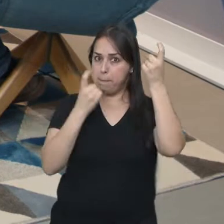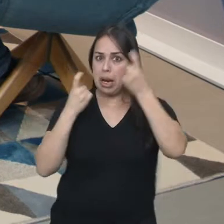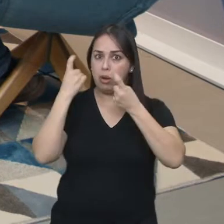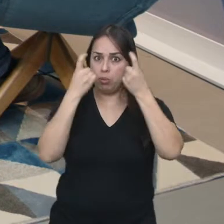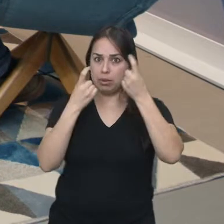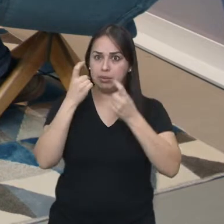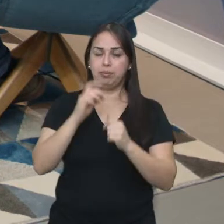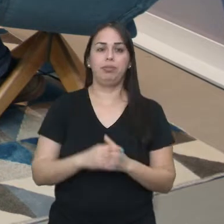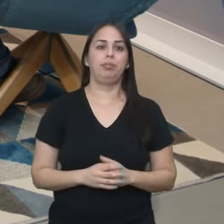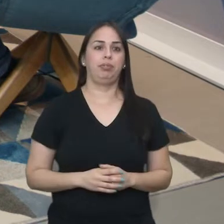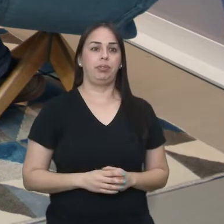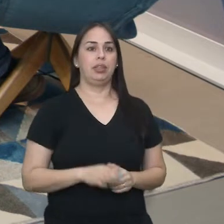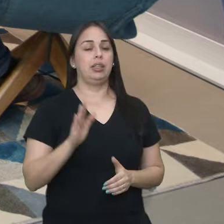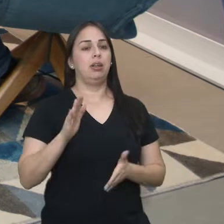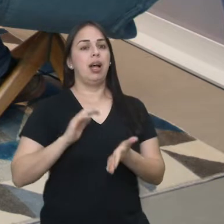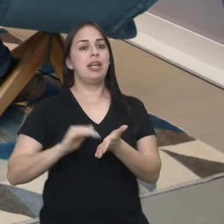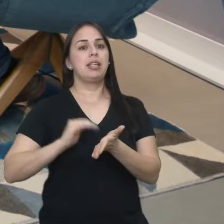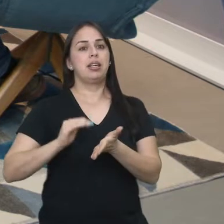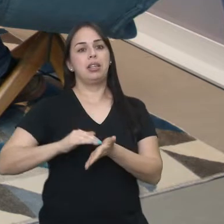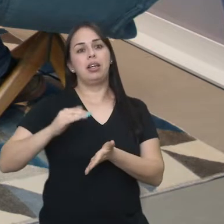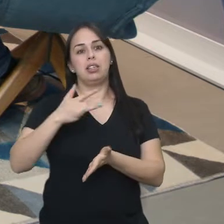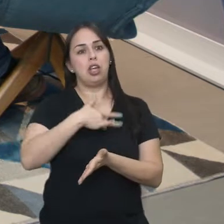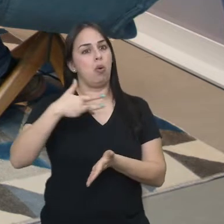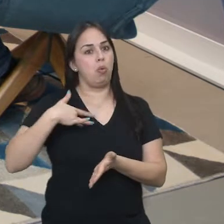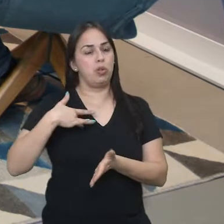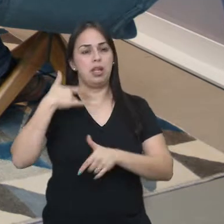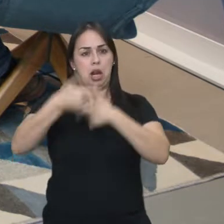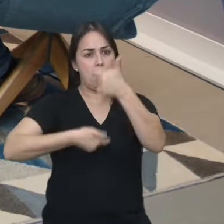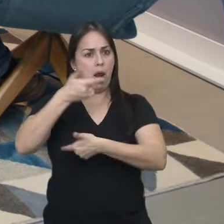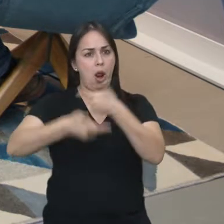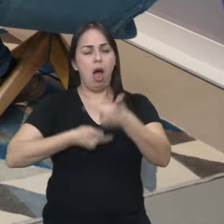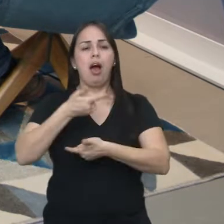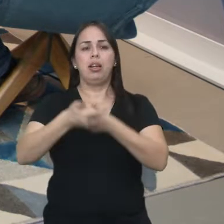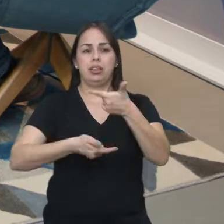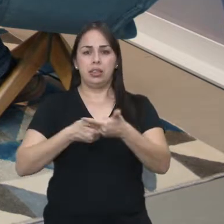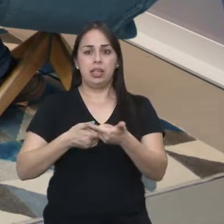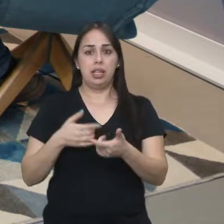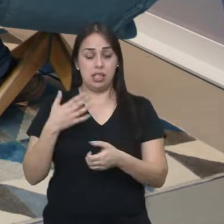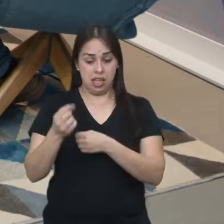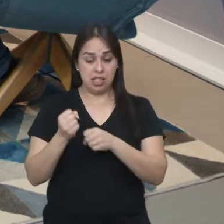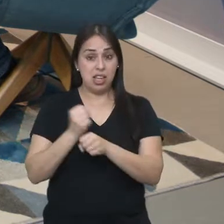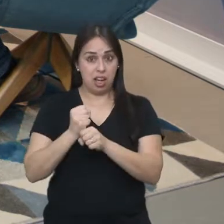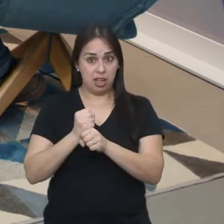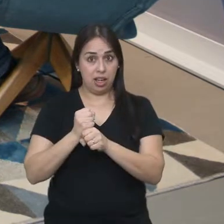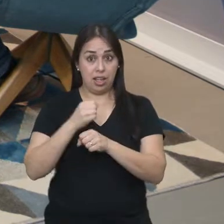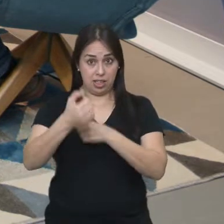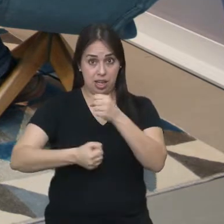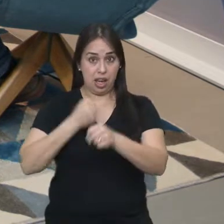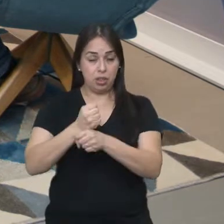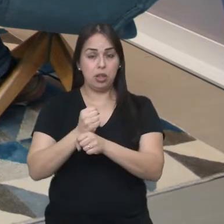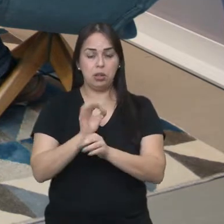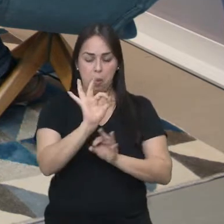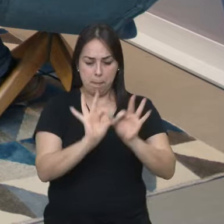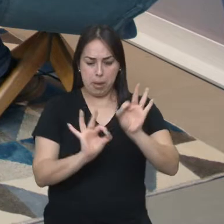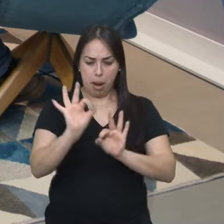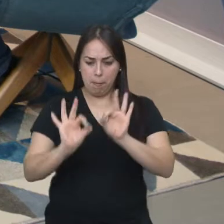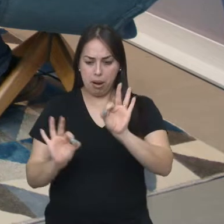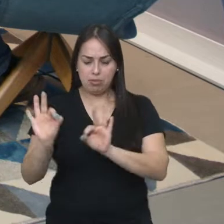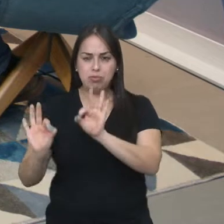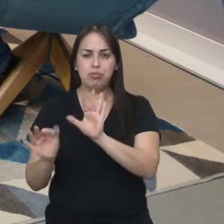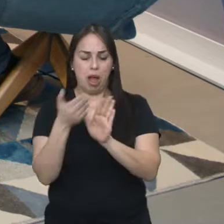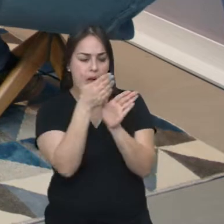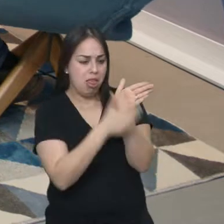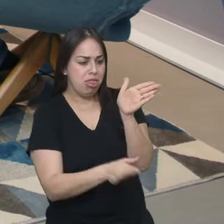né, Cristina? Então, a Secretaria de Saúde tem trabalhado imensamente nisso. Esse ano a gente se programou, fez até um plano municipal